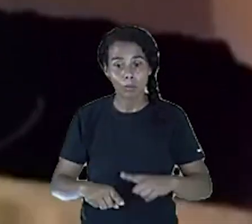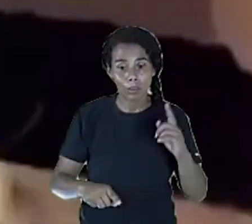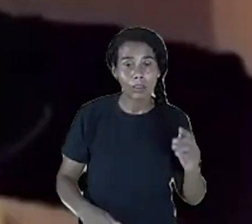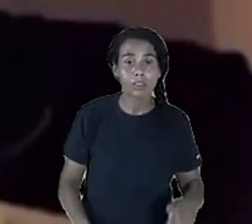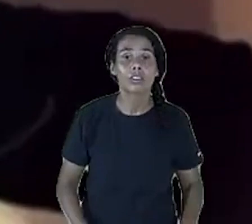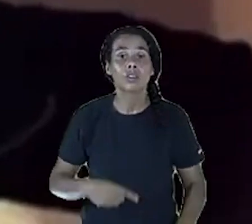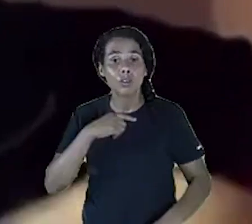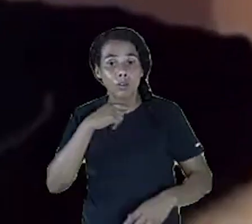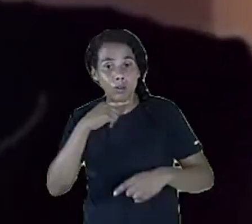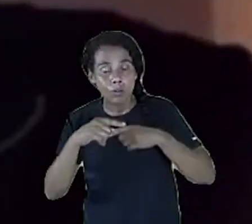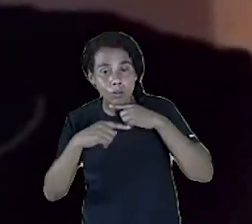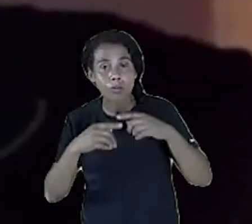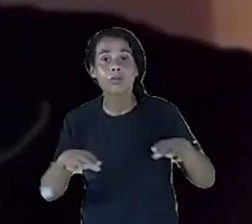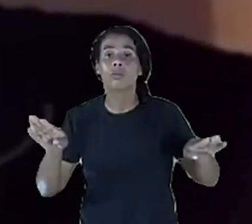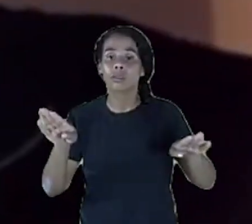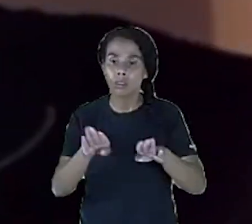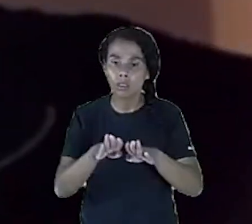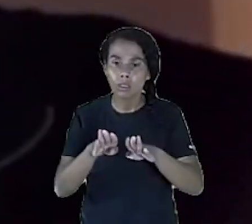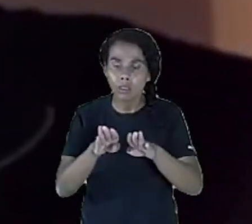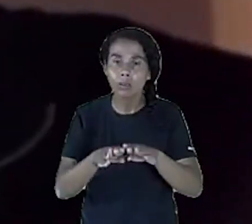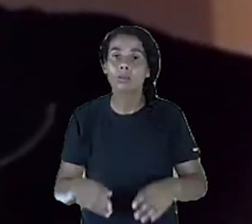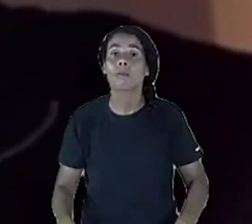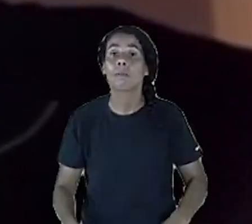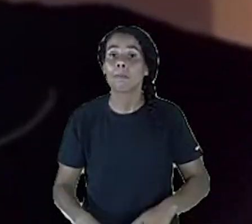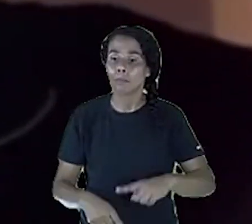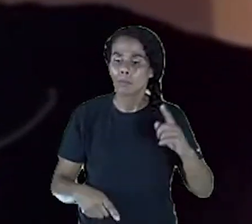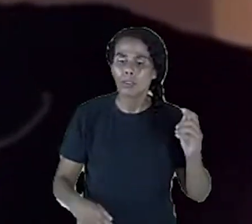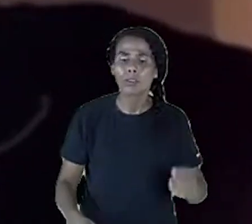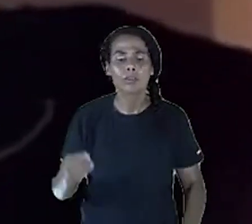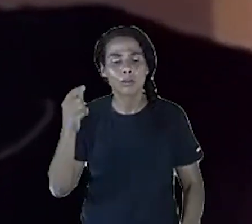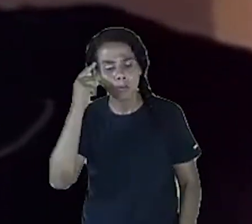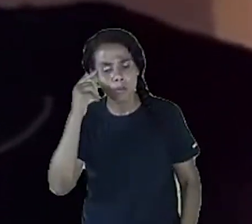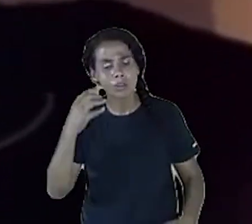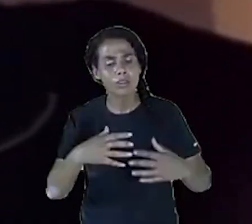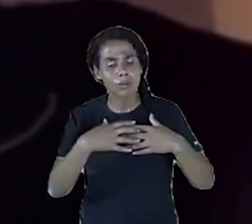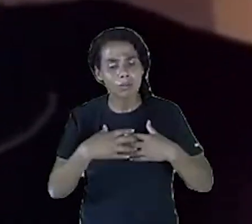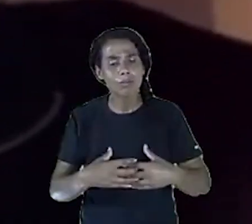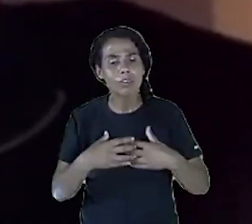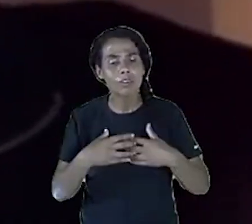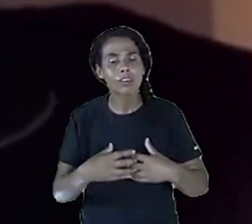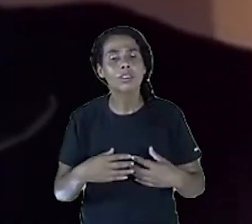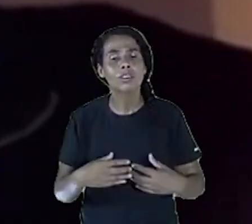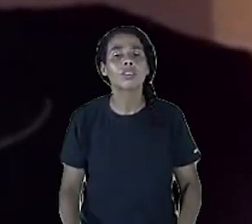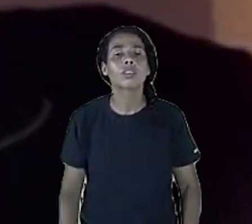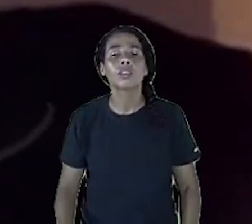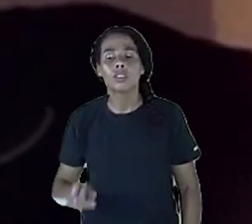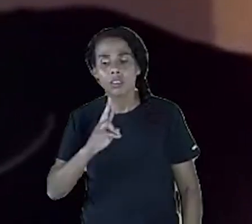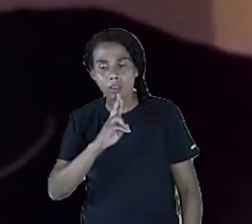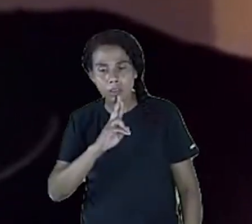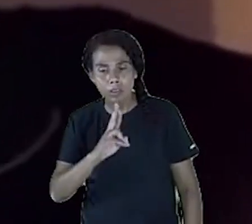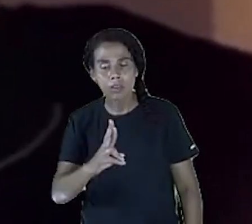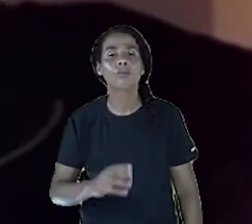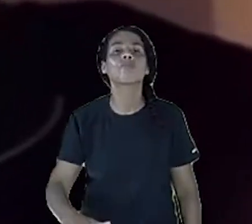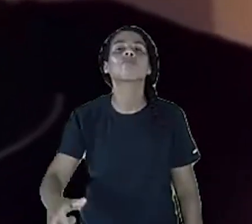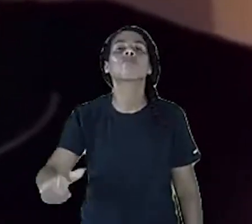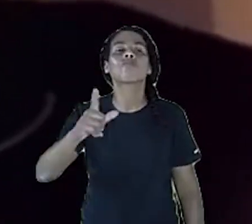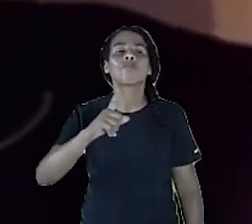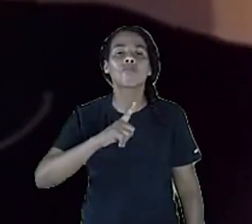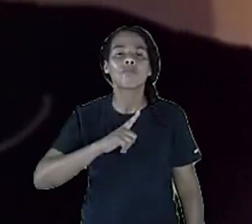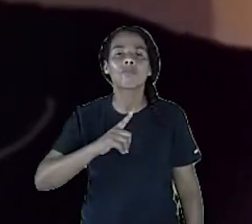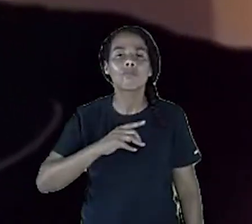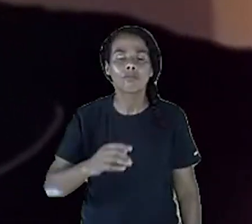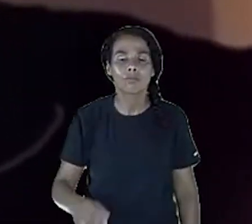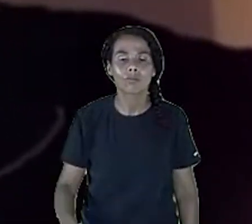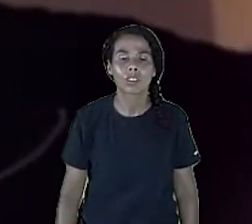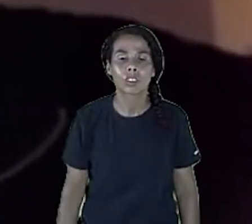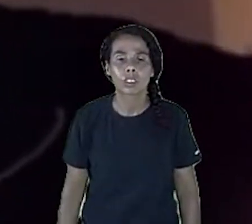etc. Enfim, eu tenho a impressão que o ser vai se performando.